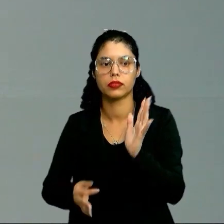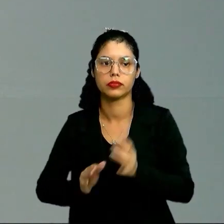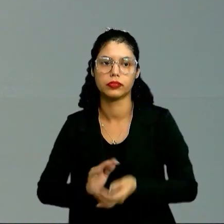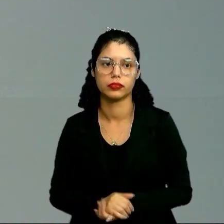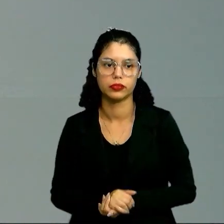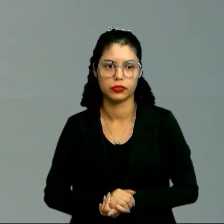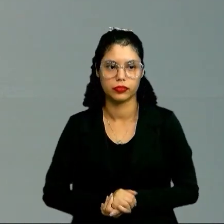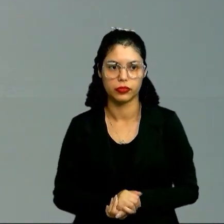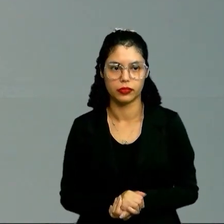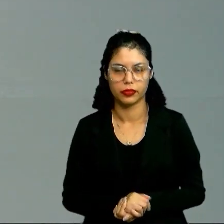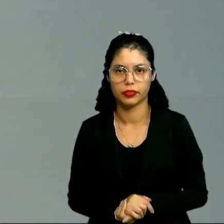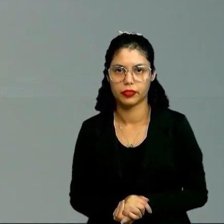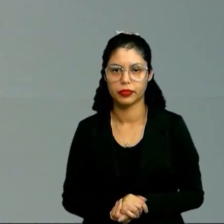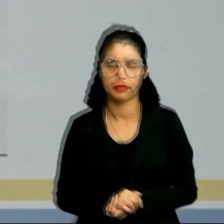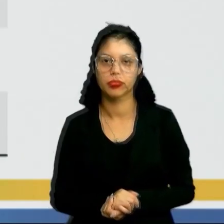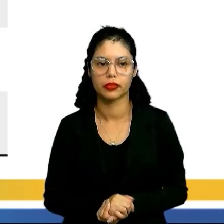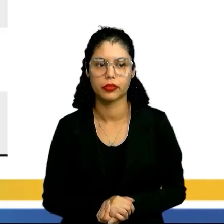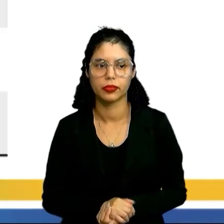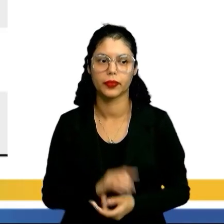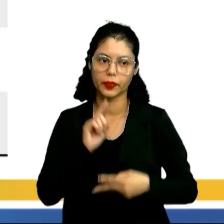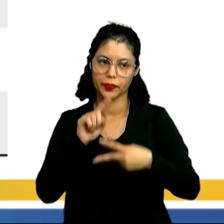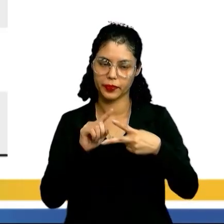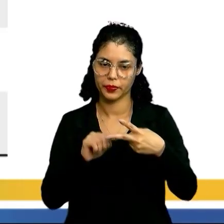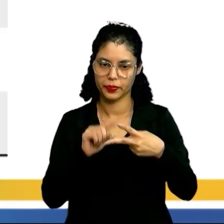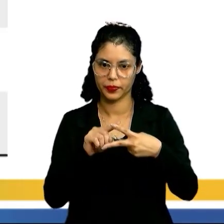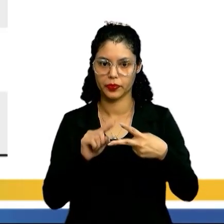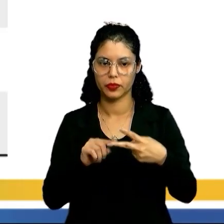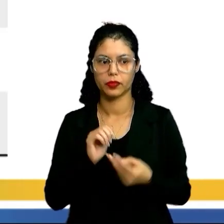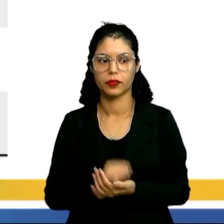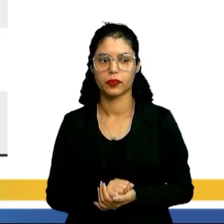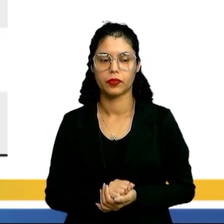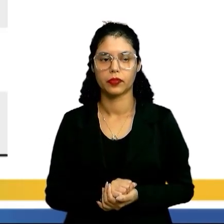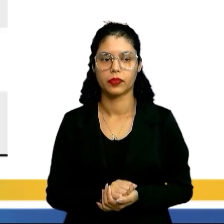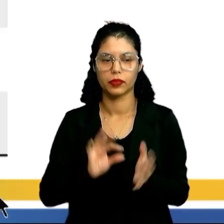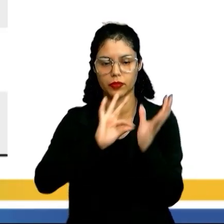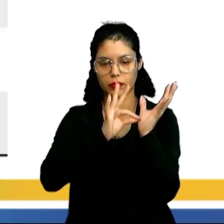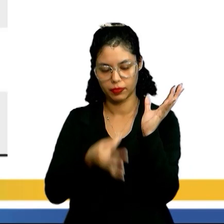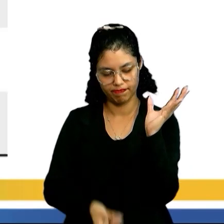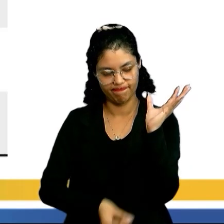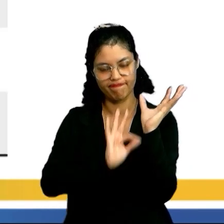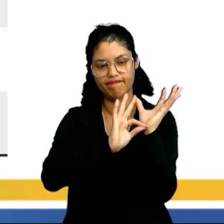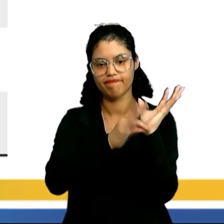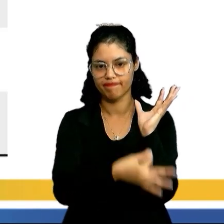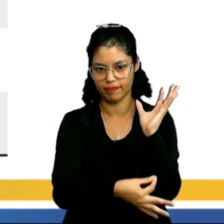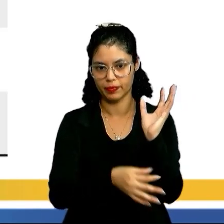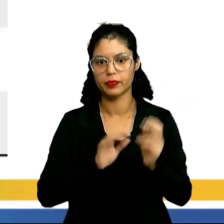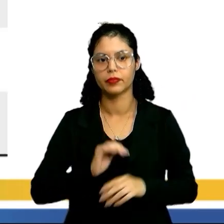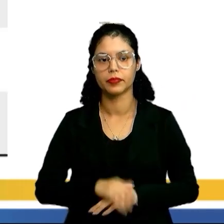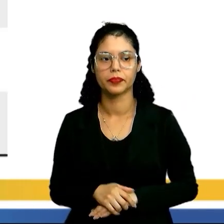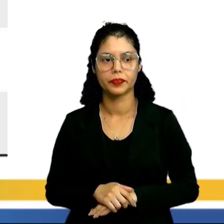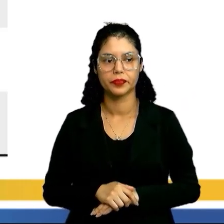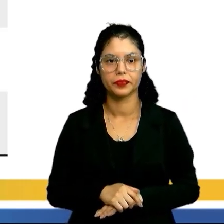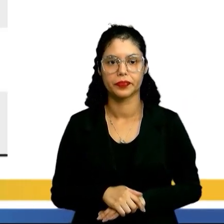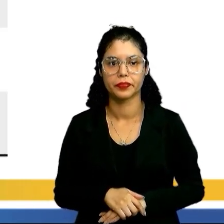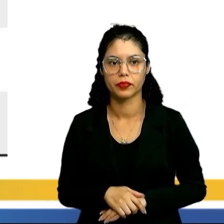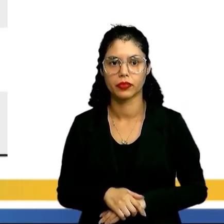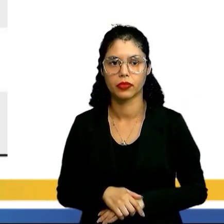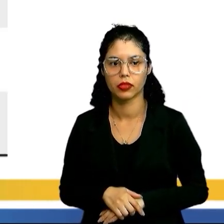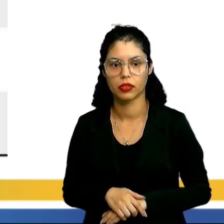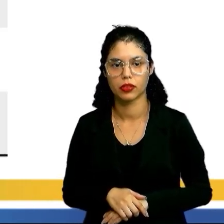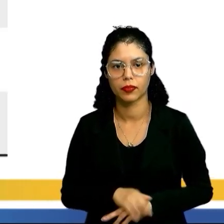o gás etileno em função. Tá? Então, os dois aí tá em função das quedas das folhas e dos frutos, tá?